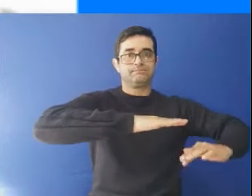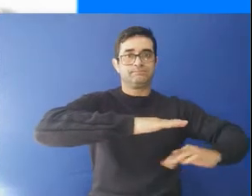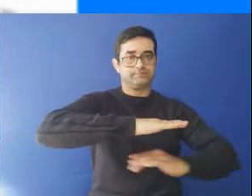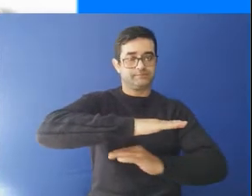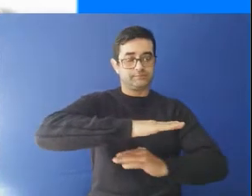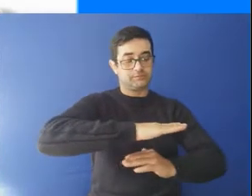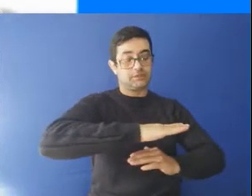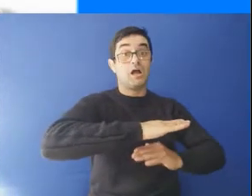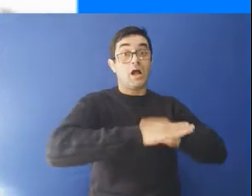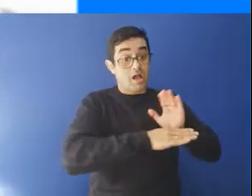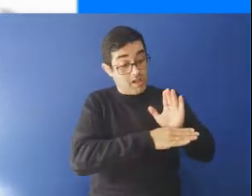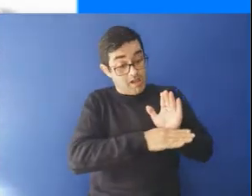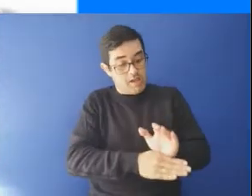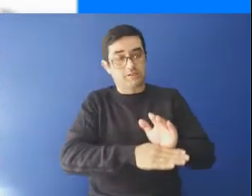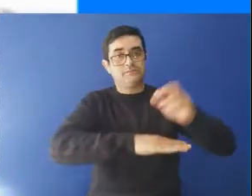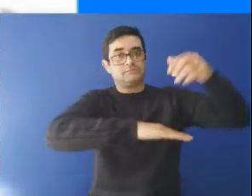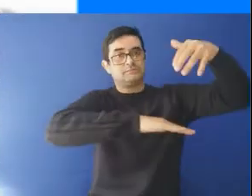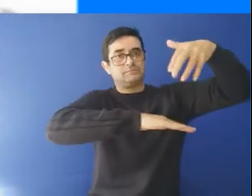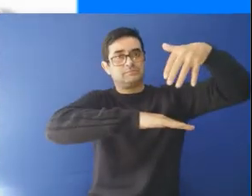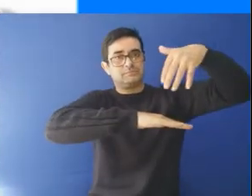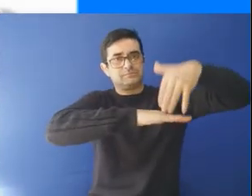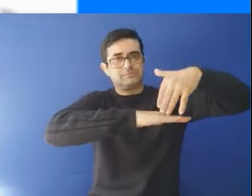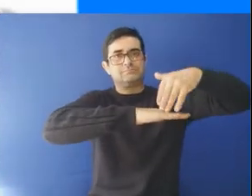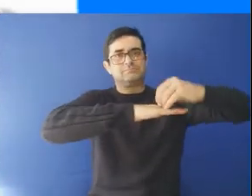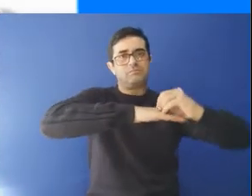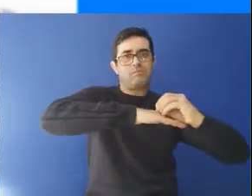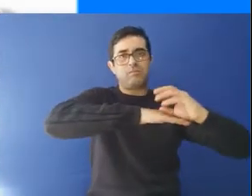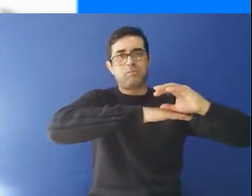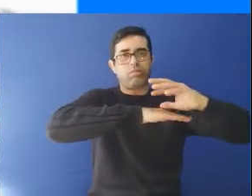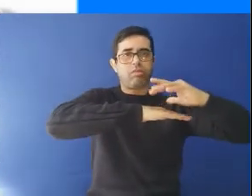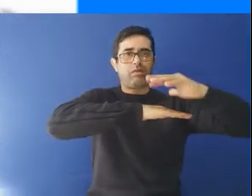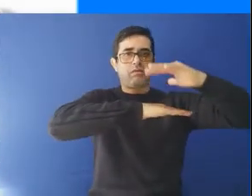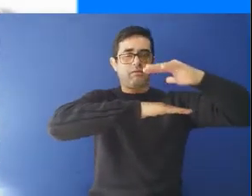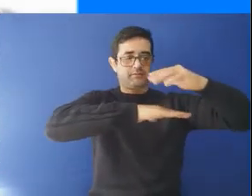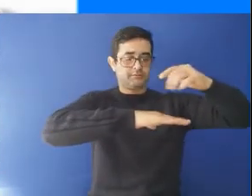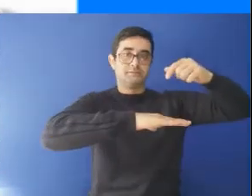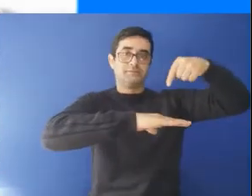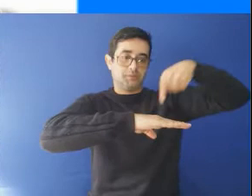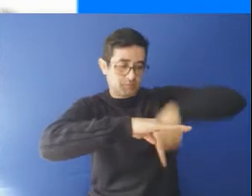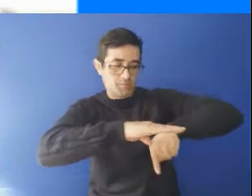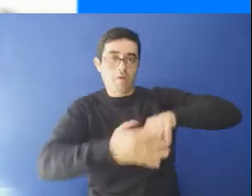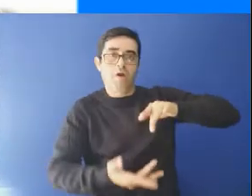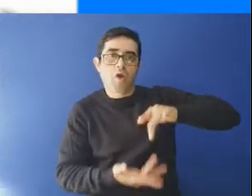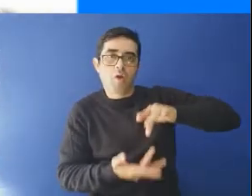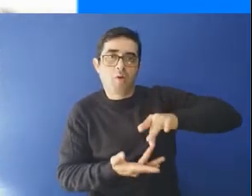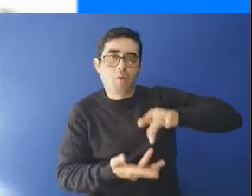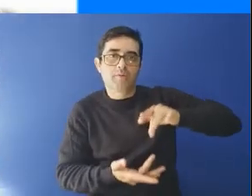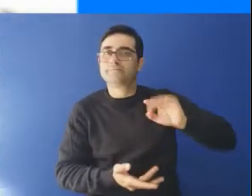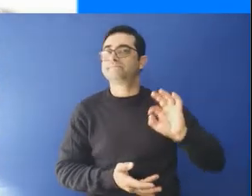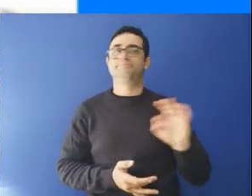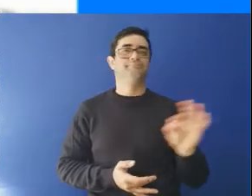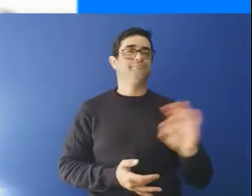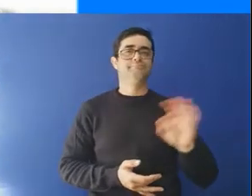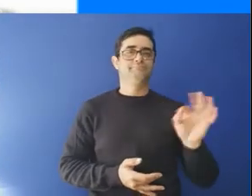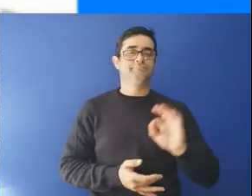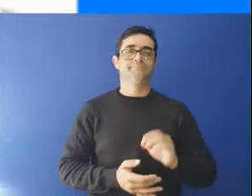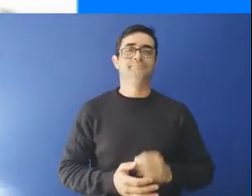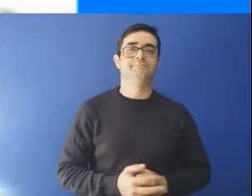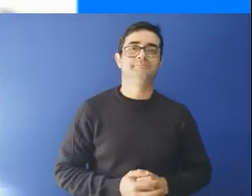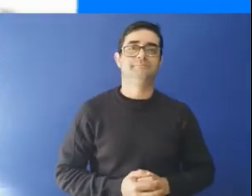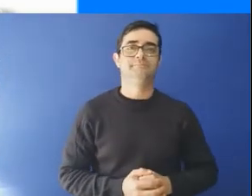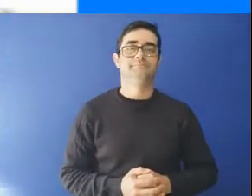maior, sejam mais impermeáveis e haja um maior acúmulo de água sobre esses solos aí, fazendo,